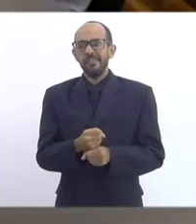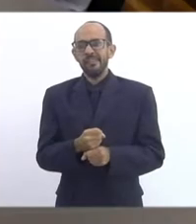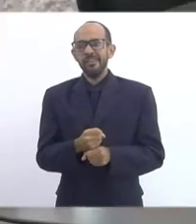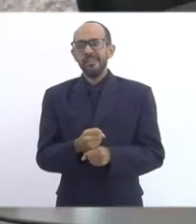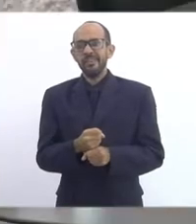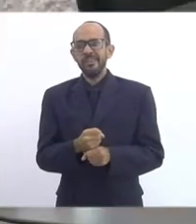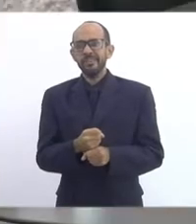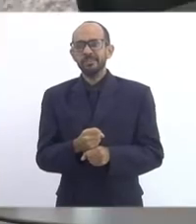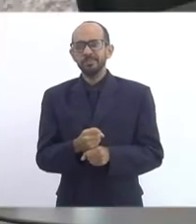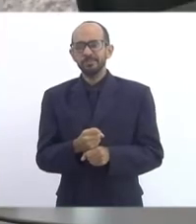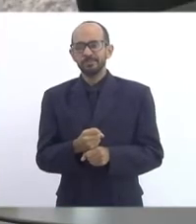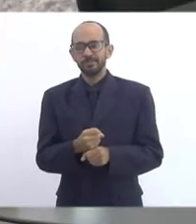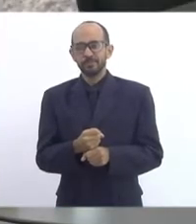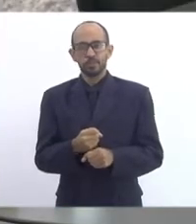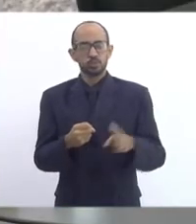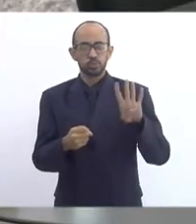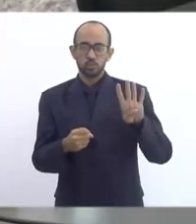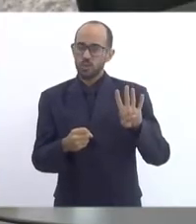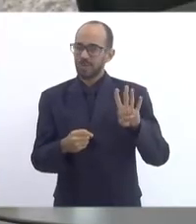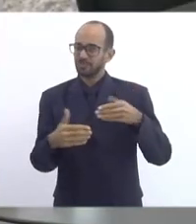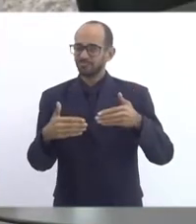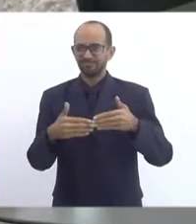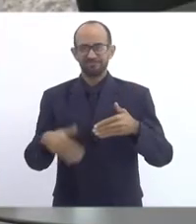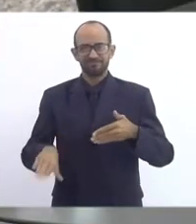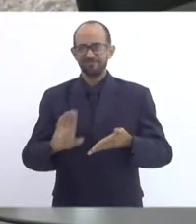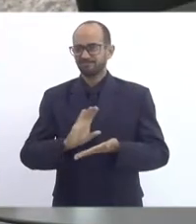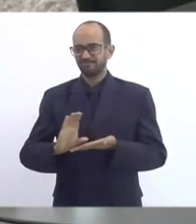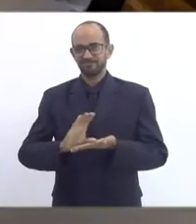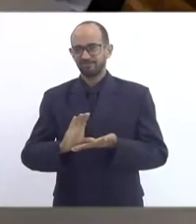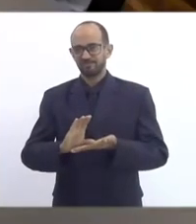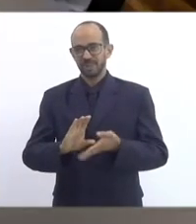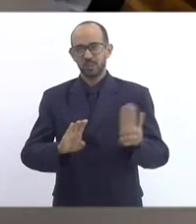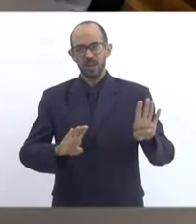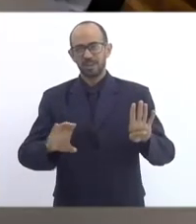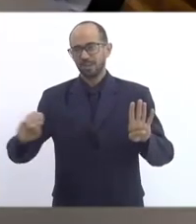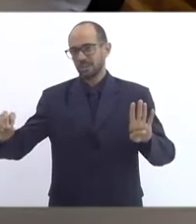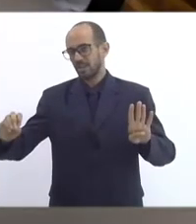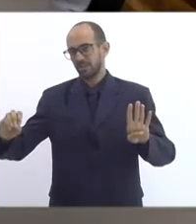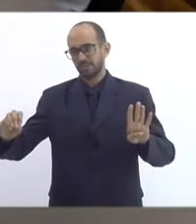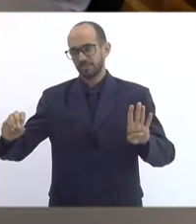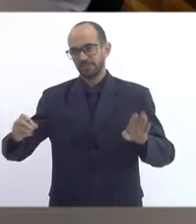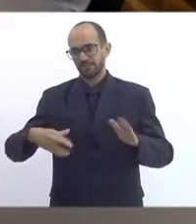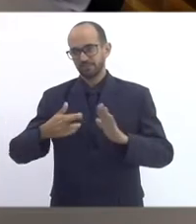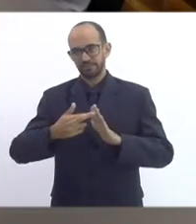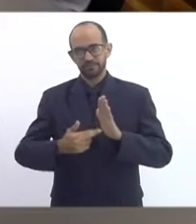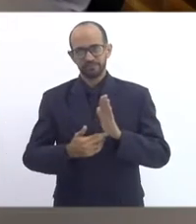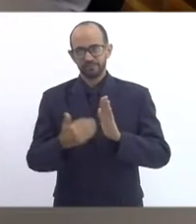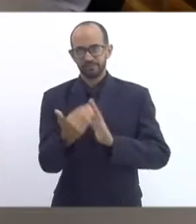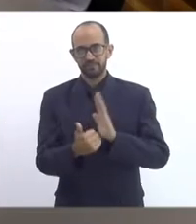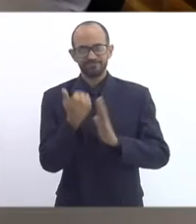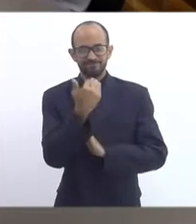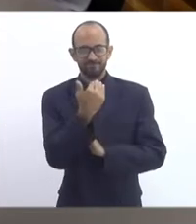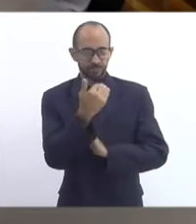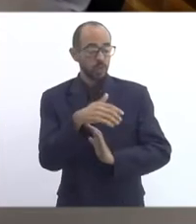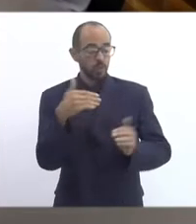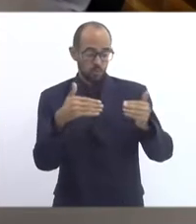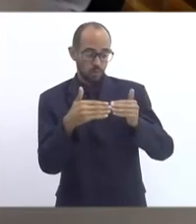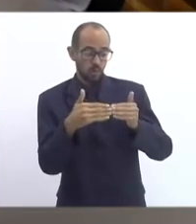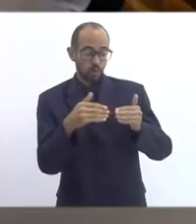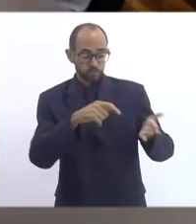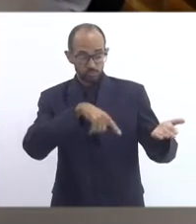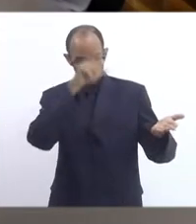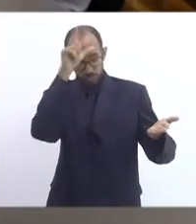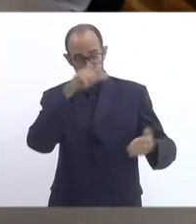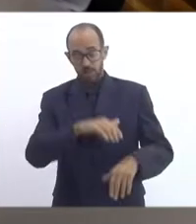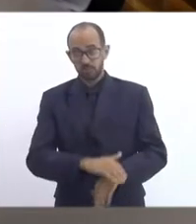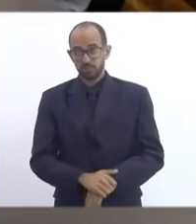votos contados são os quatro de inconstitucionalidade, acabou. 4-0, relator do vencido. É isso. É isso, concordo com o Thales Paulo. O voto dele não.